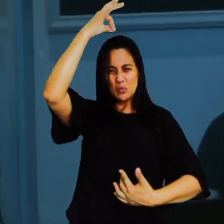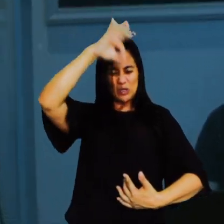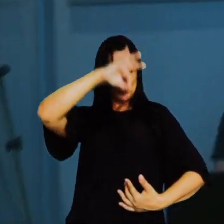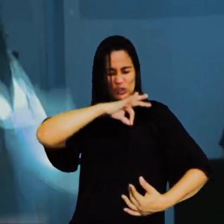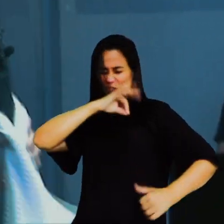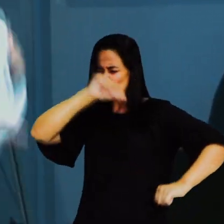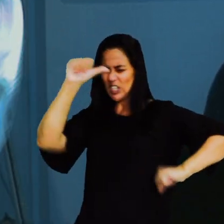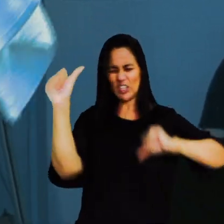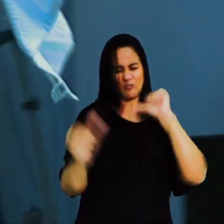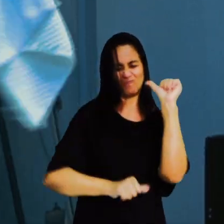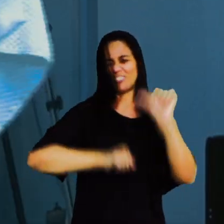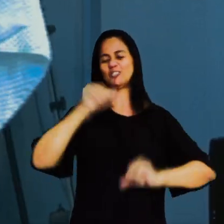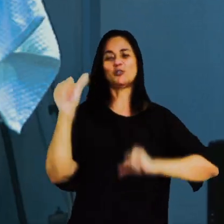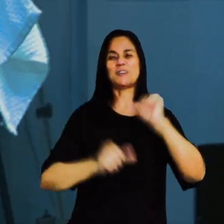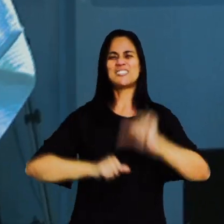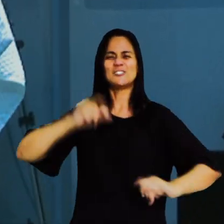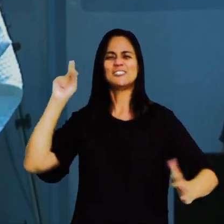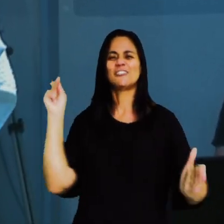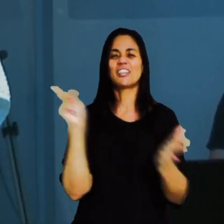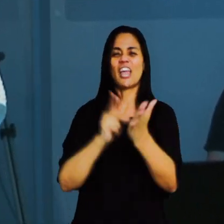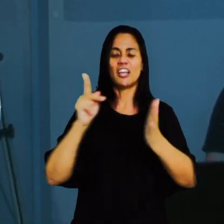uma vida onde eu oro,